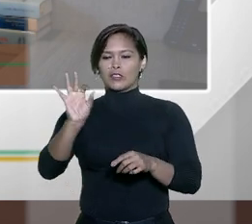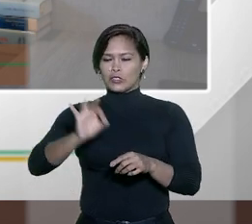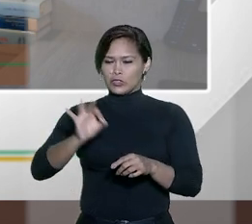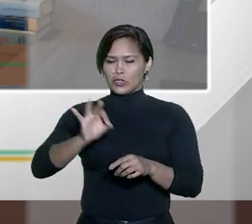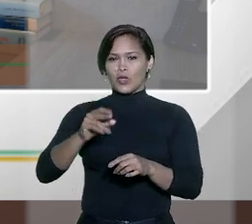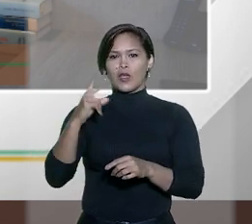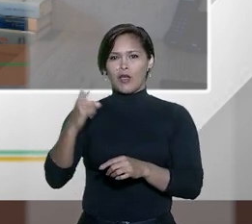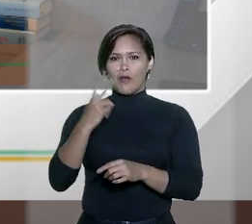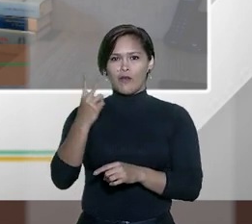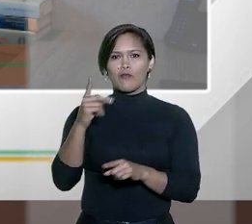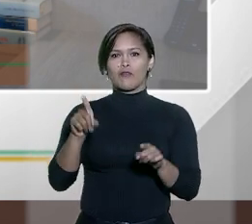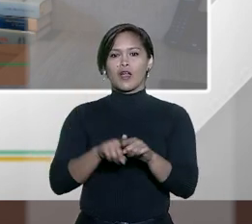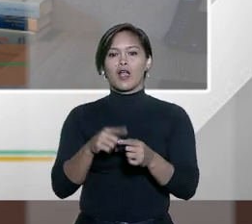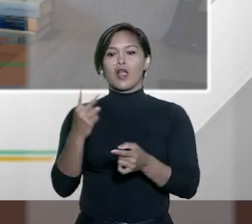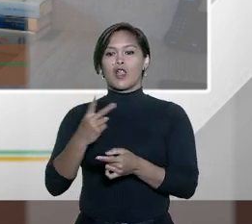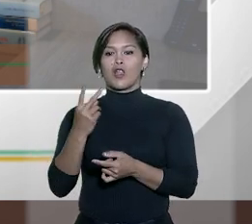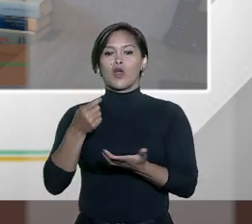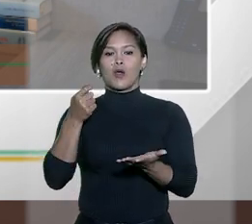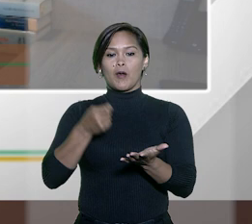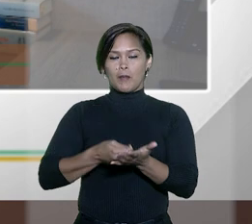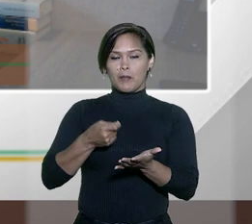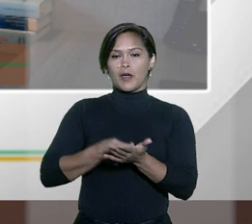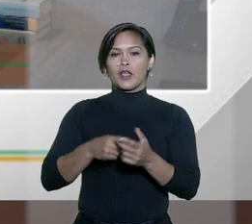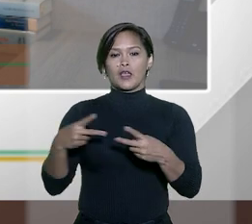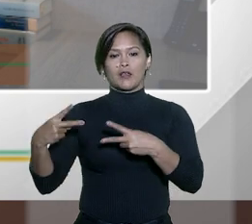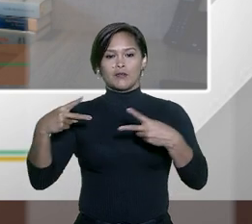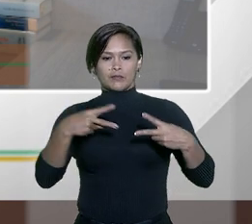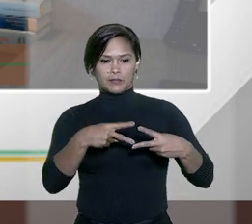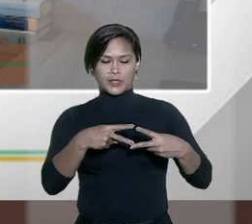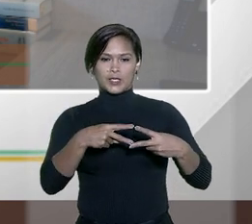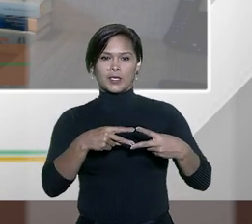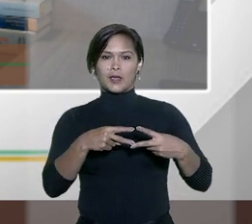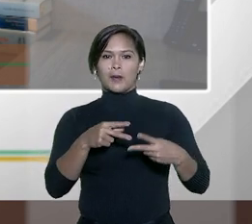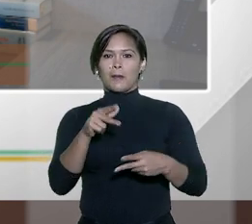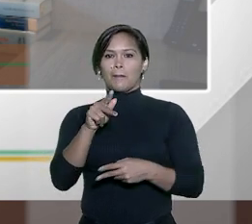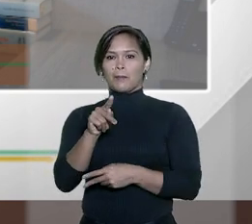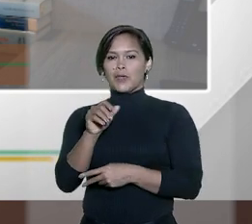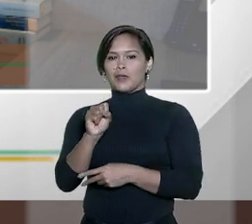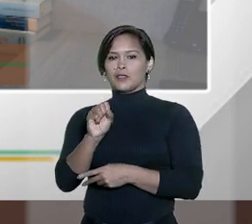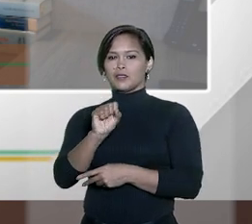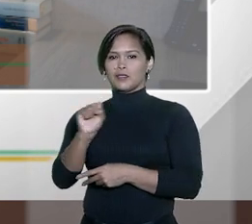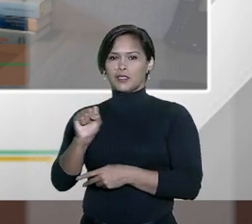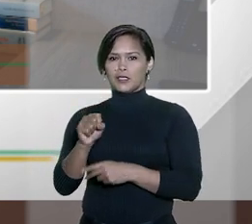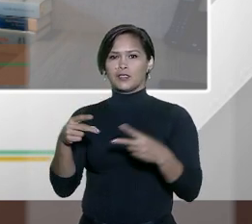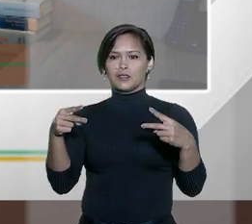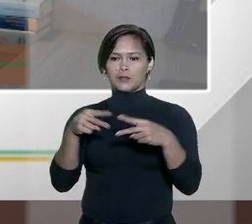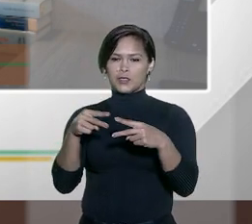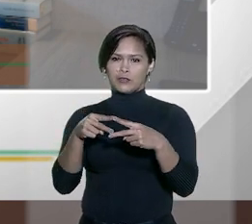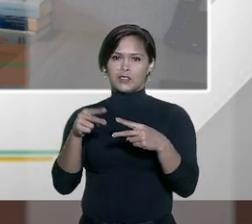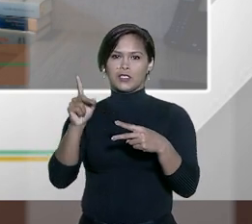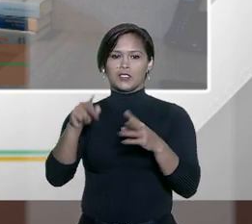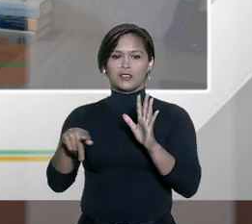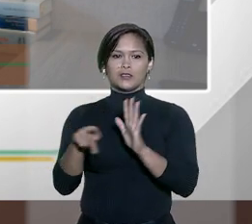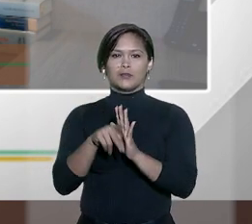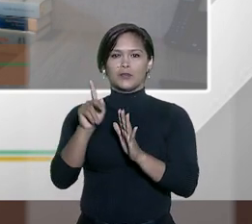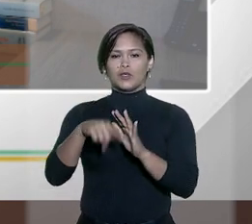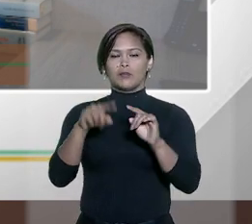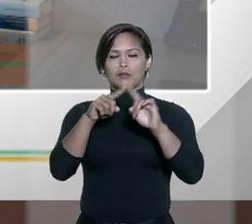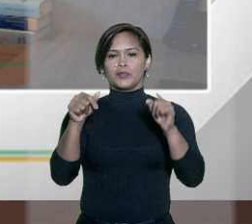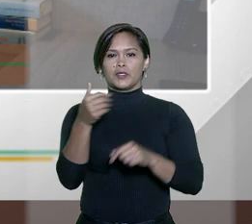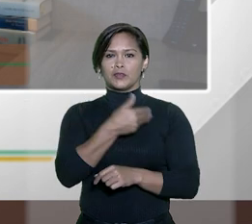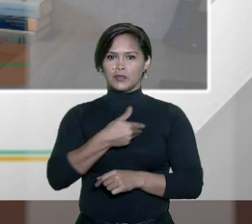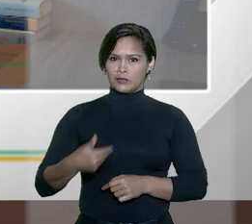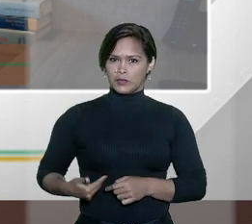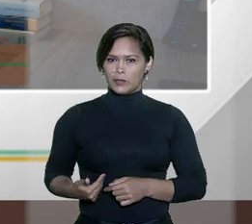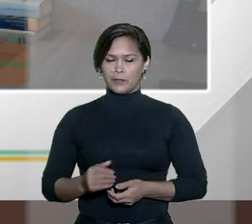valor do precatório o valor devido a título de, que se chama de PSS, né, Previdência Social do servidor,